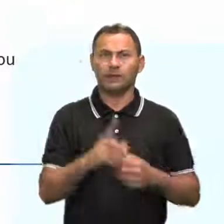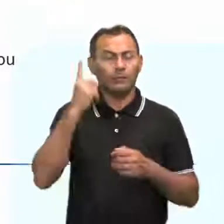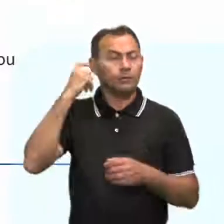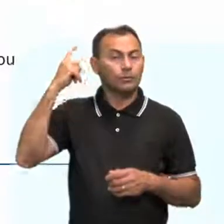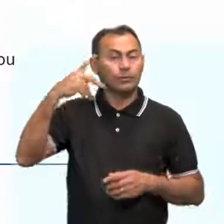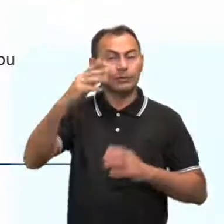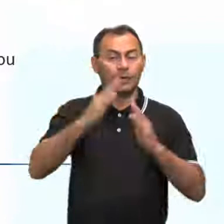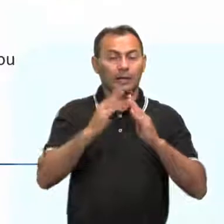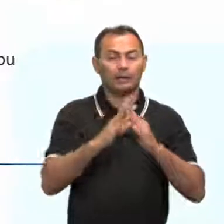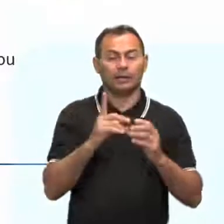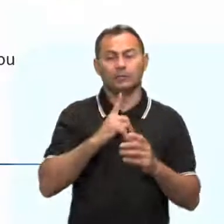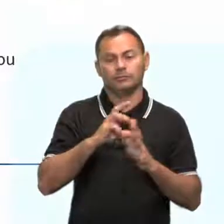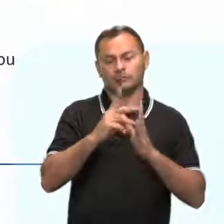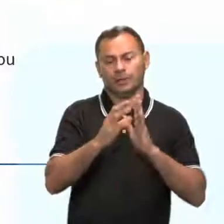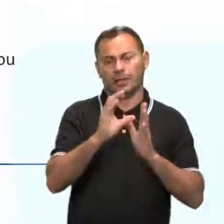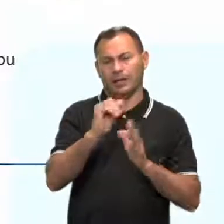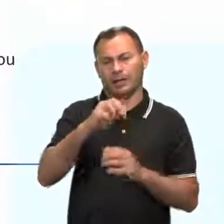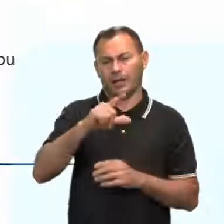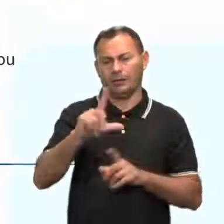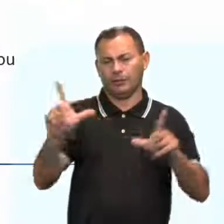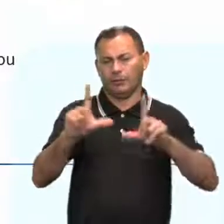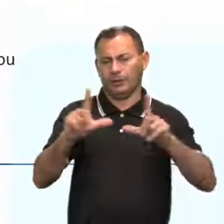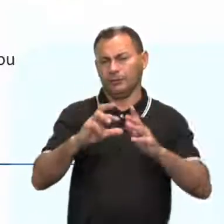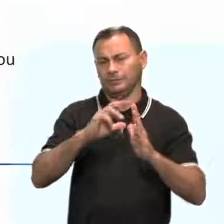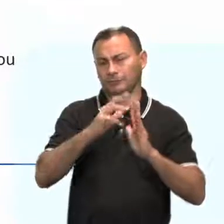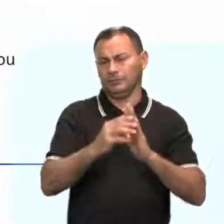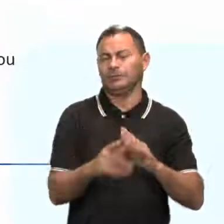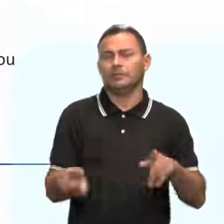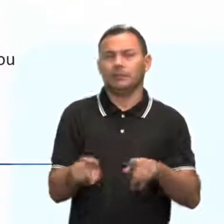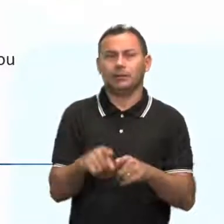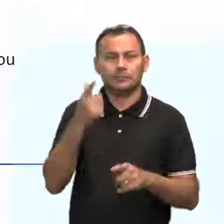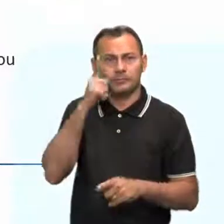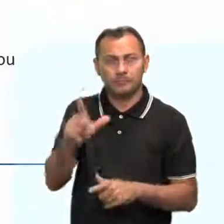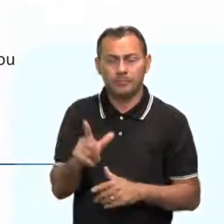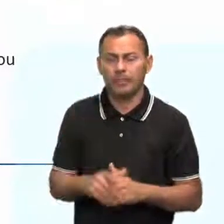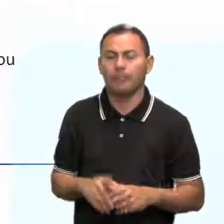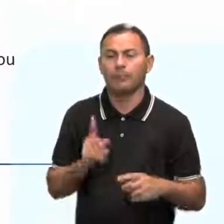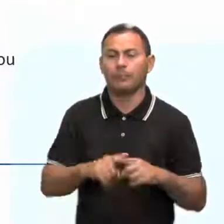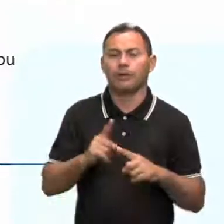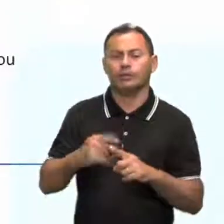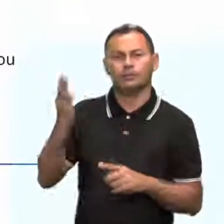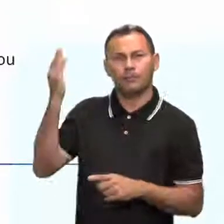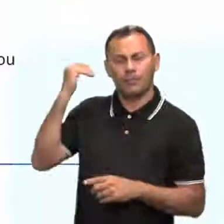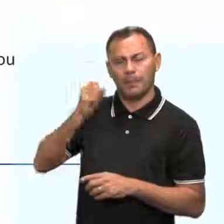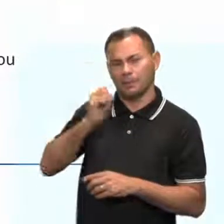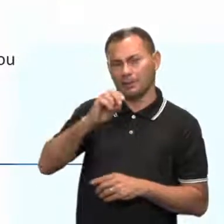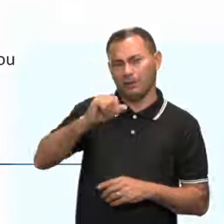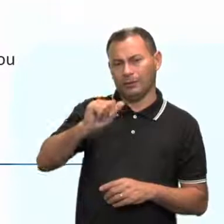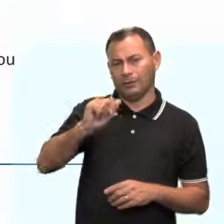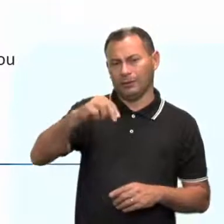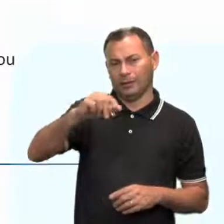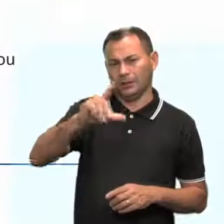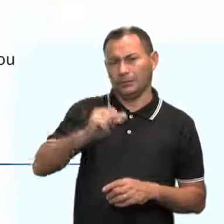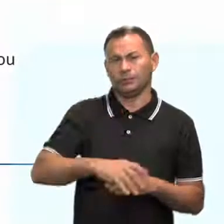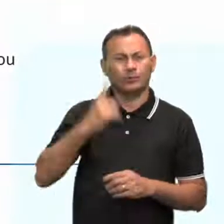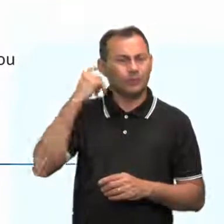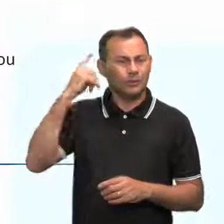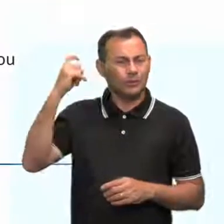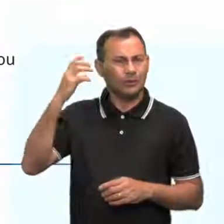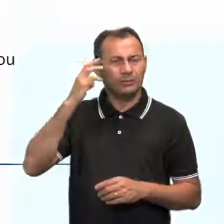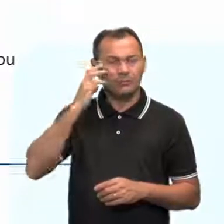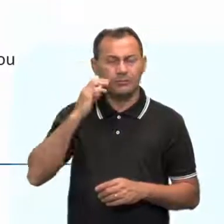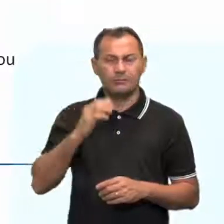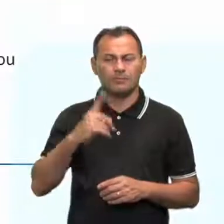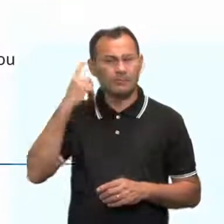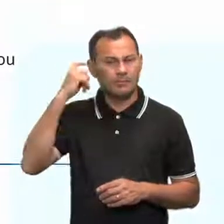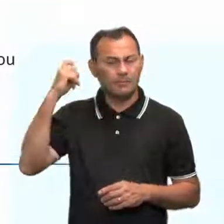sua casa tenha vários canais, consegue... Porque antigamente, no sinal analógico, o som